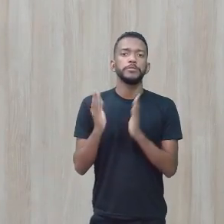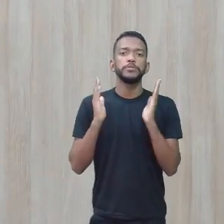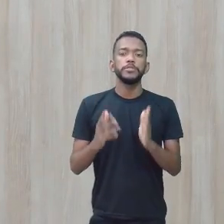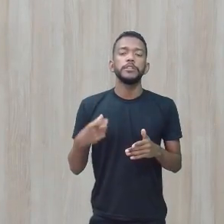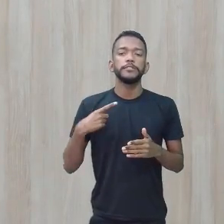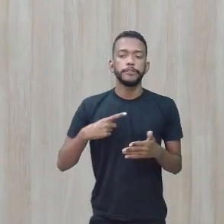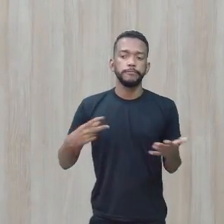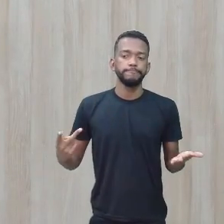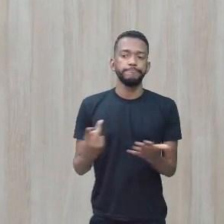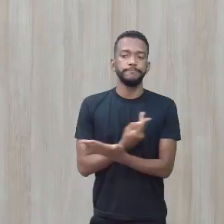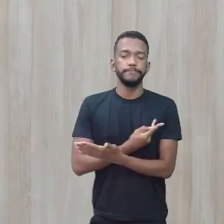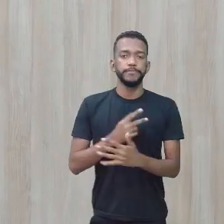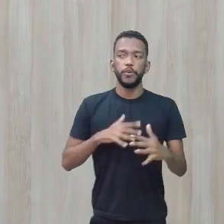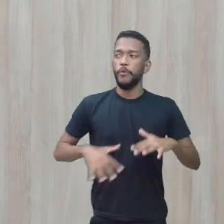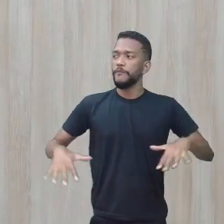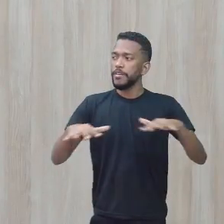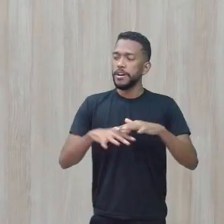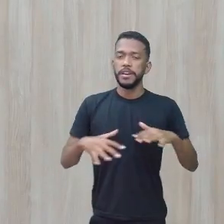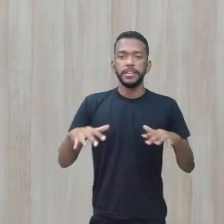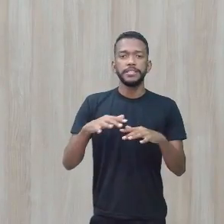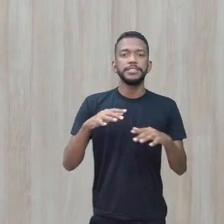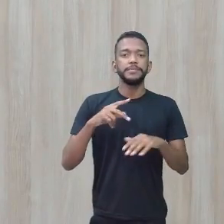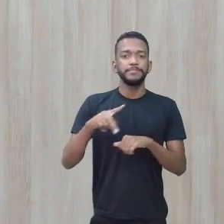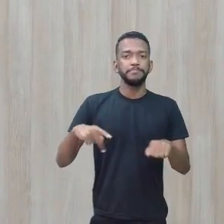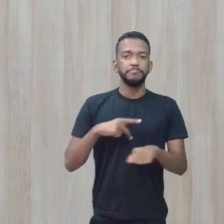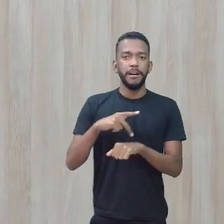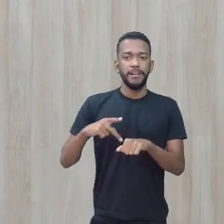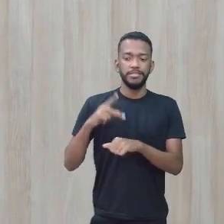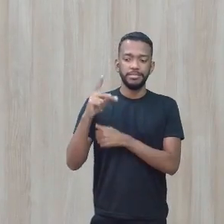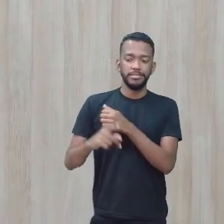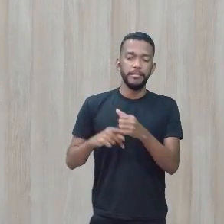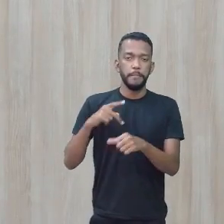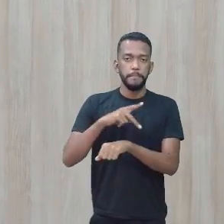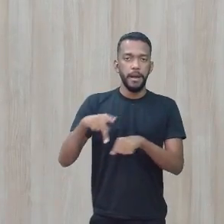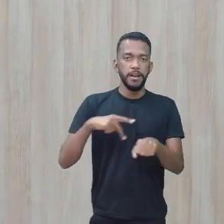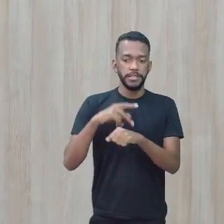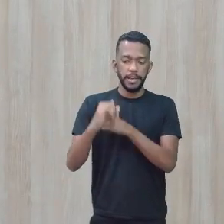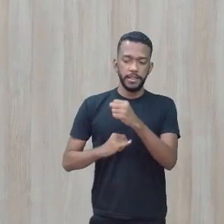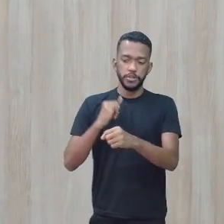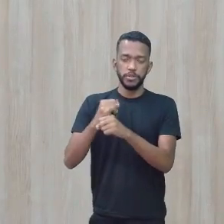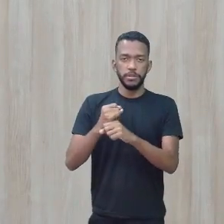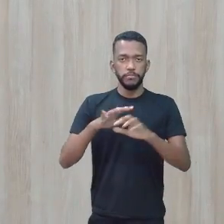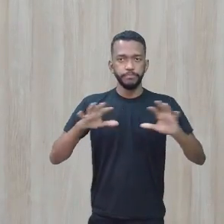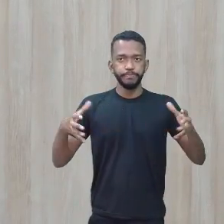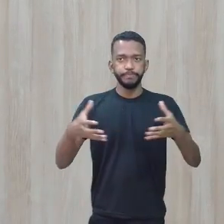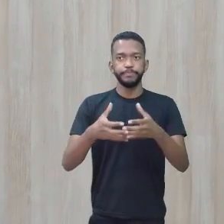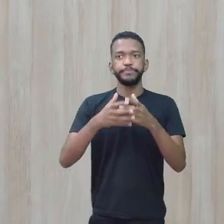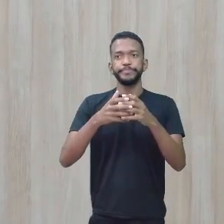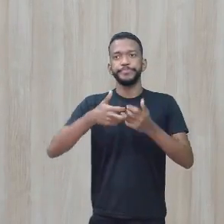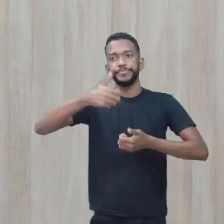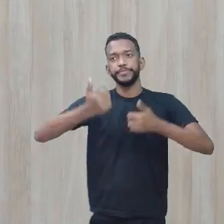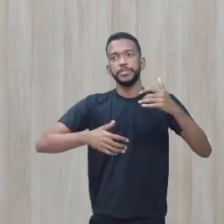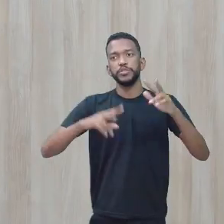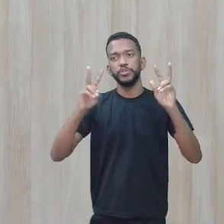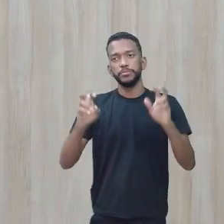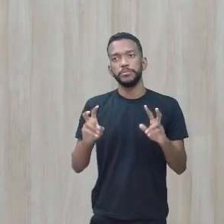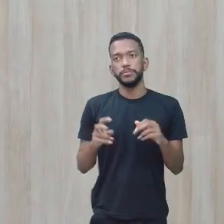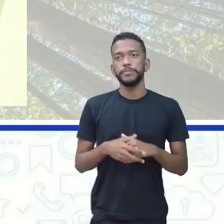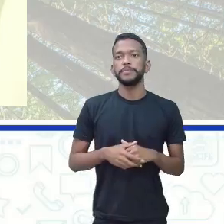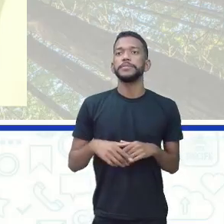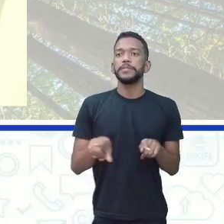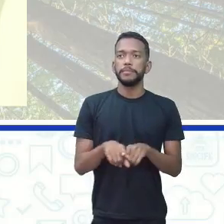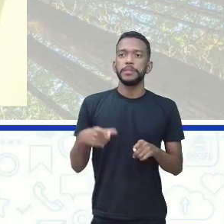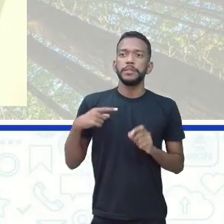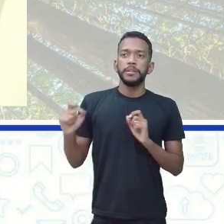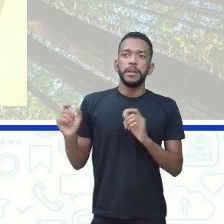várias conferências internacionais para tratar sobre esses assuntos. Então, aqui eu trago